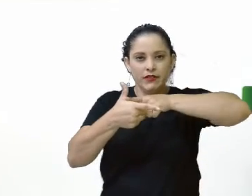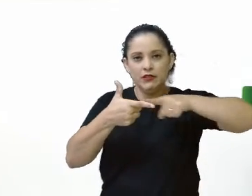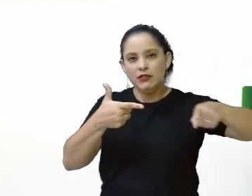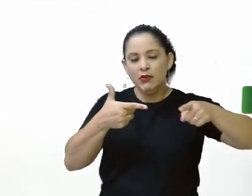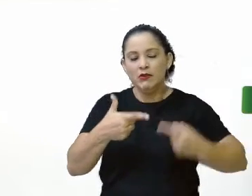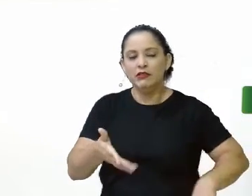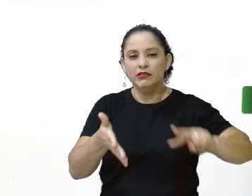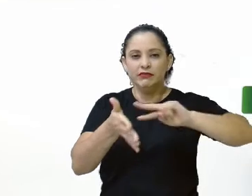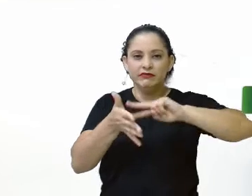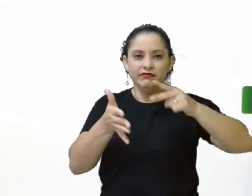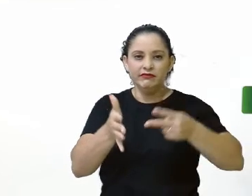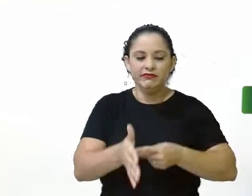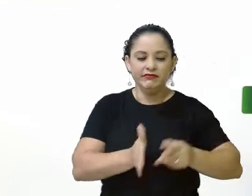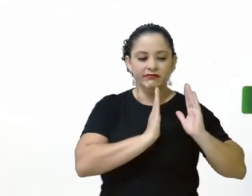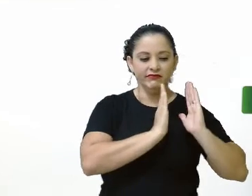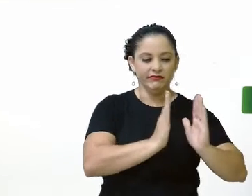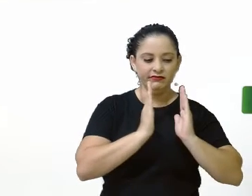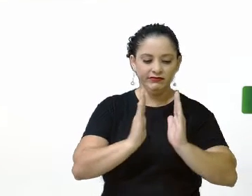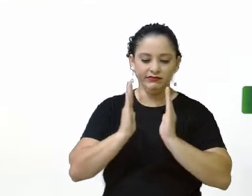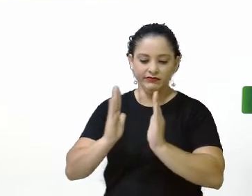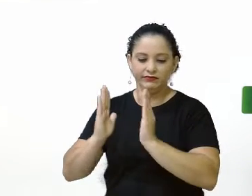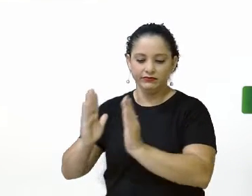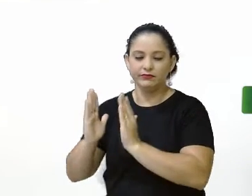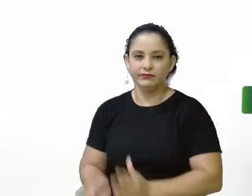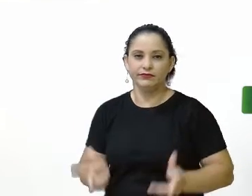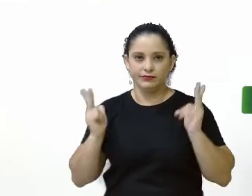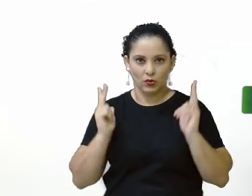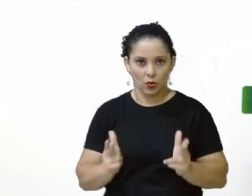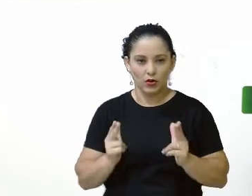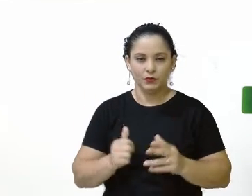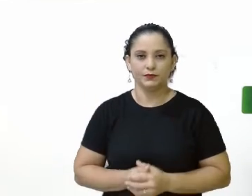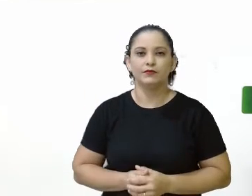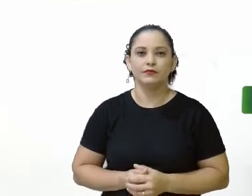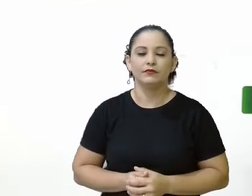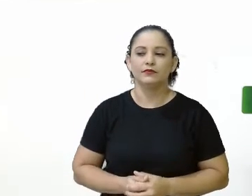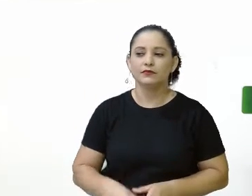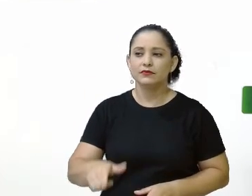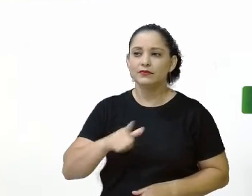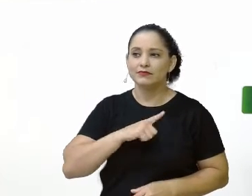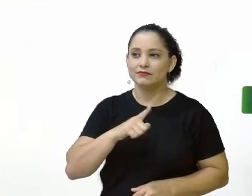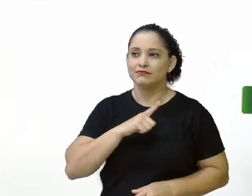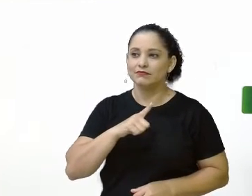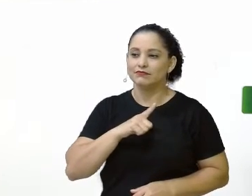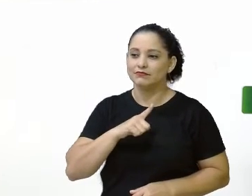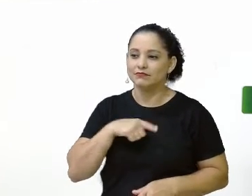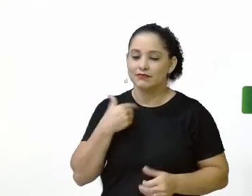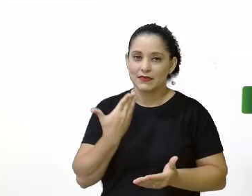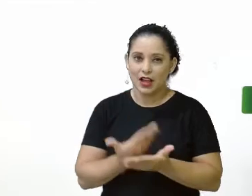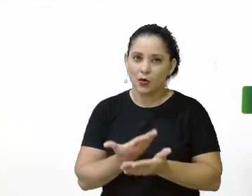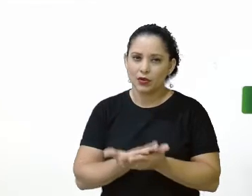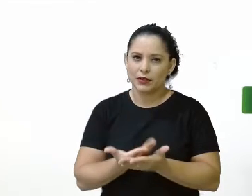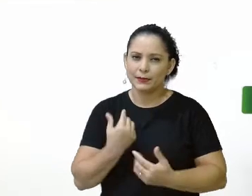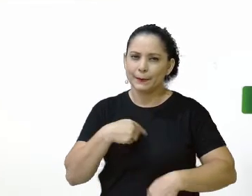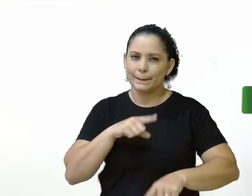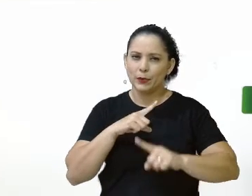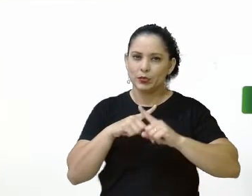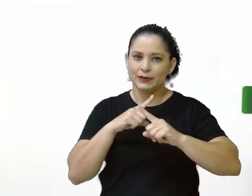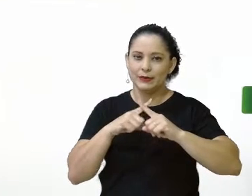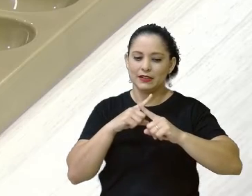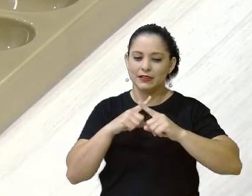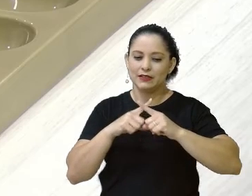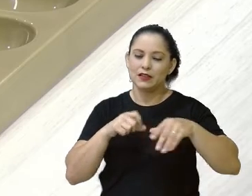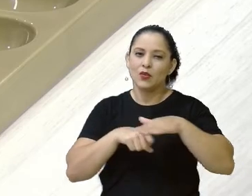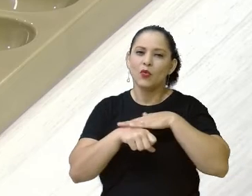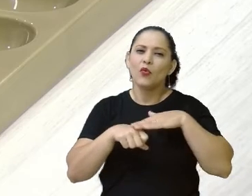repartir em partes iguais. Eu trouxe inclusive a mancala. Na aula de multiplicação, a gente